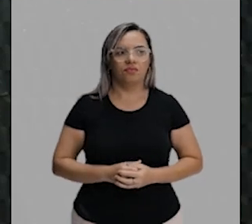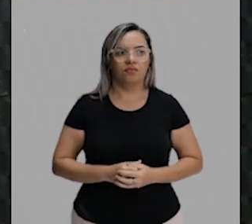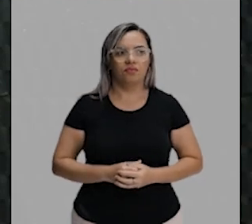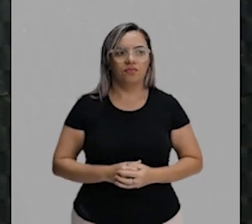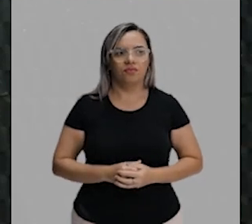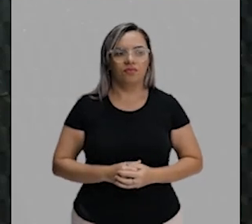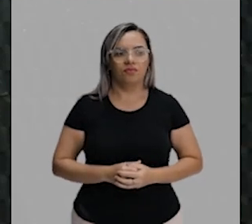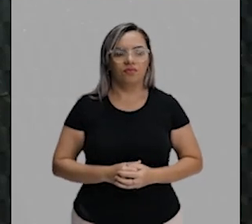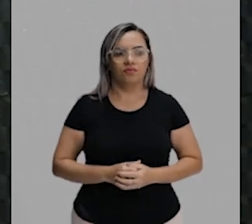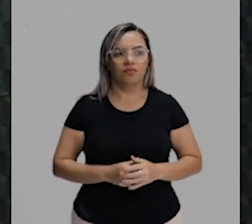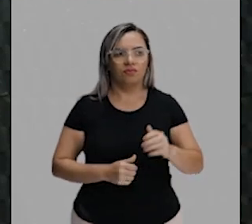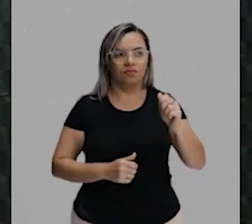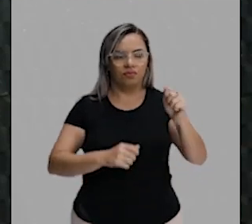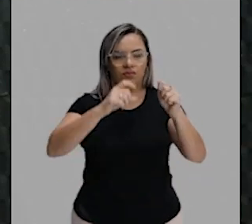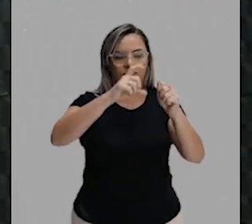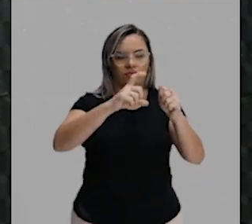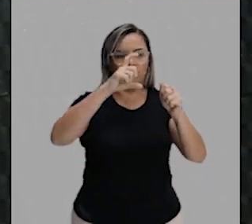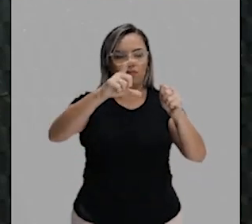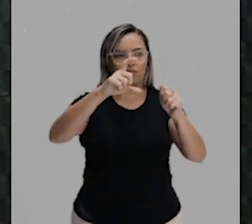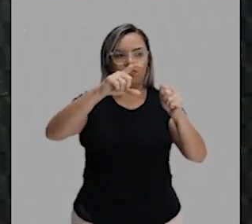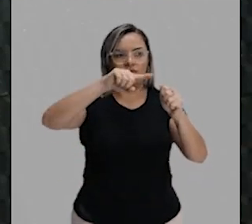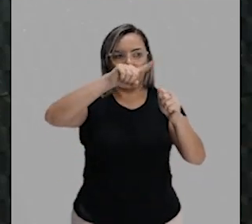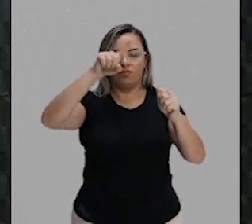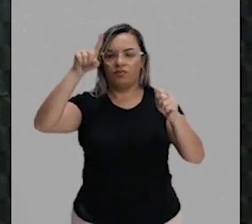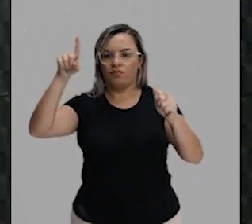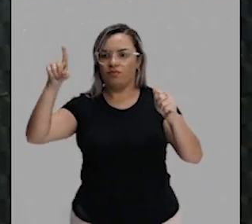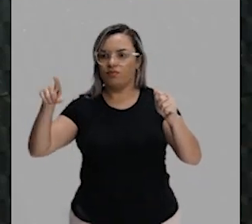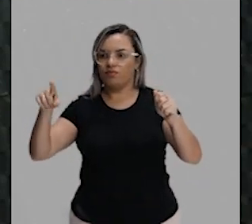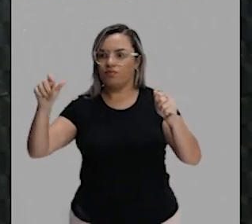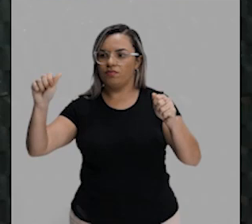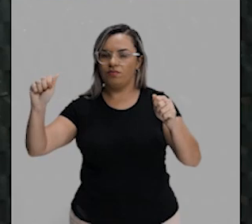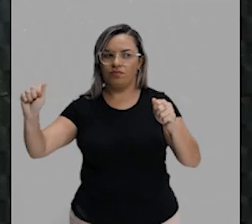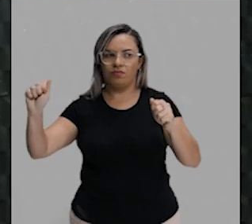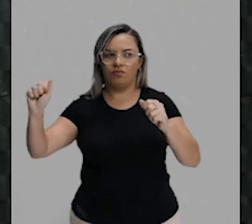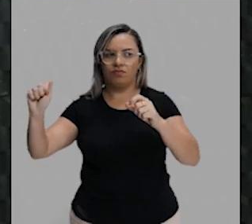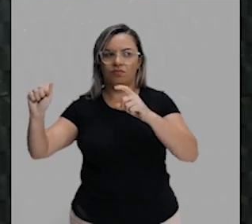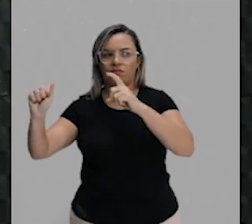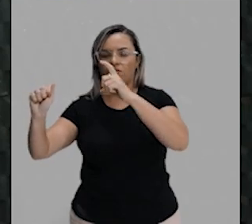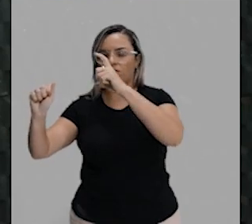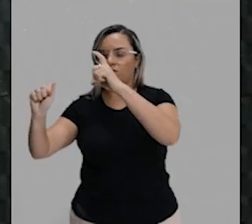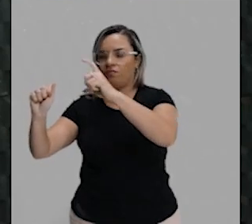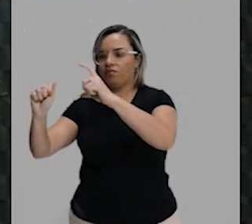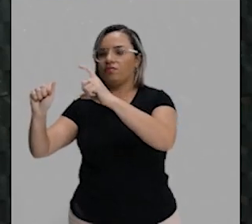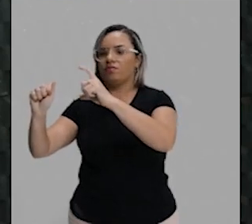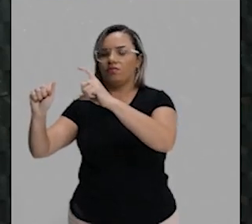primeiro aqui, este azão, eu vou juntar agora com este segundo azão aqui, ó.